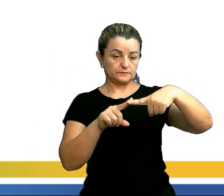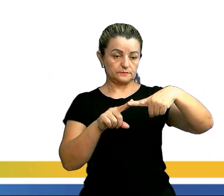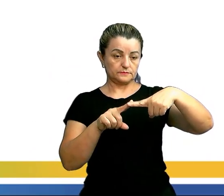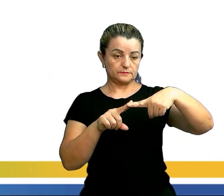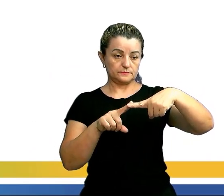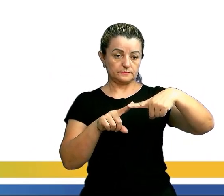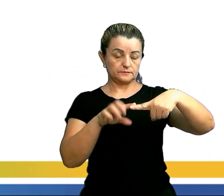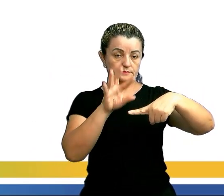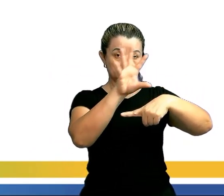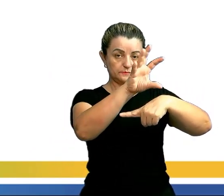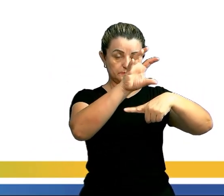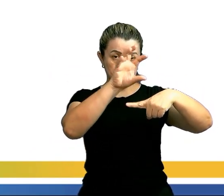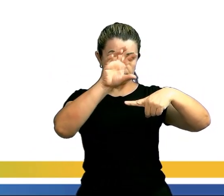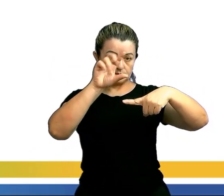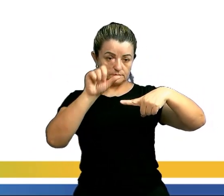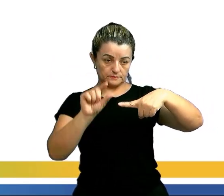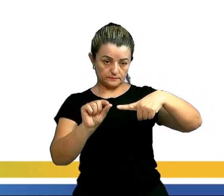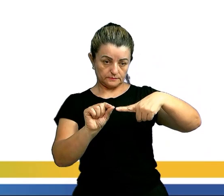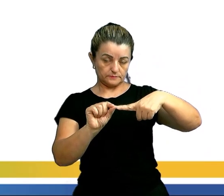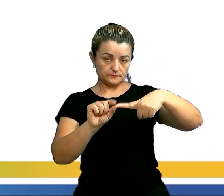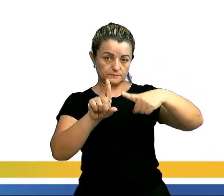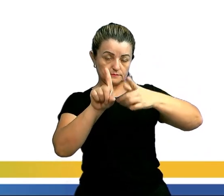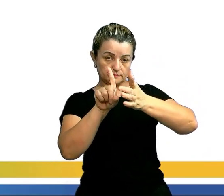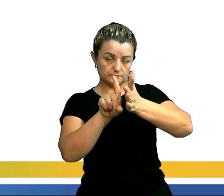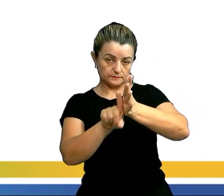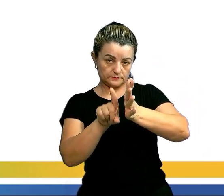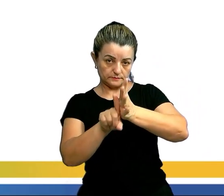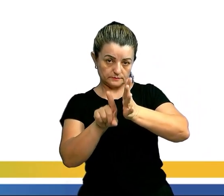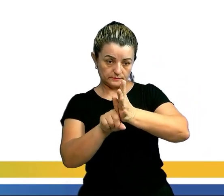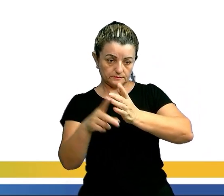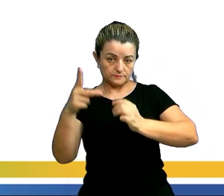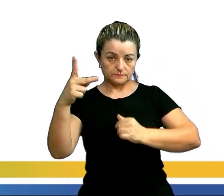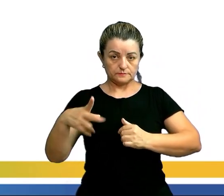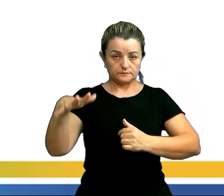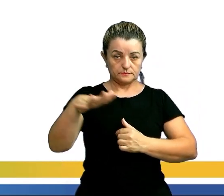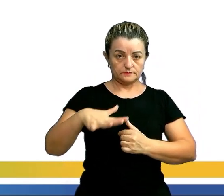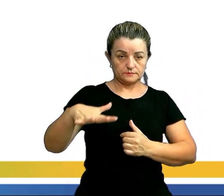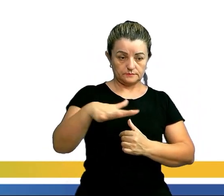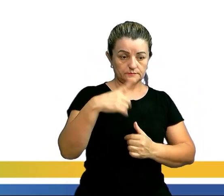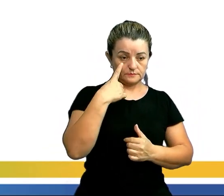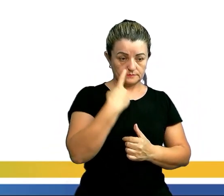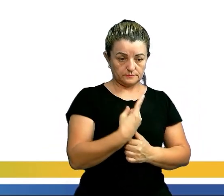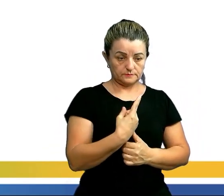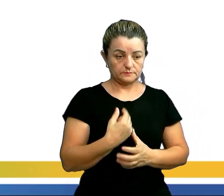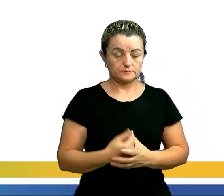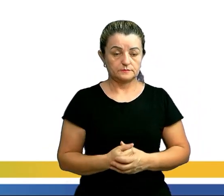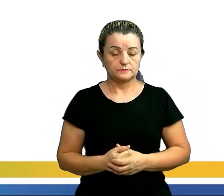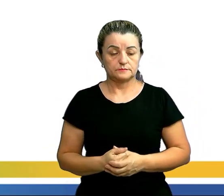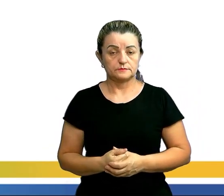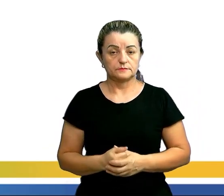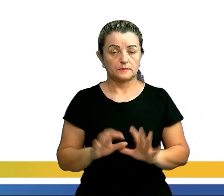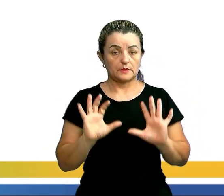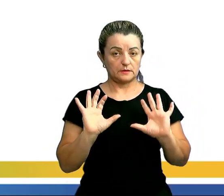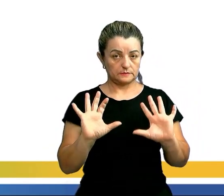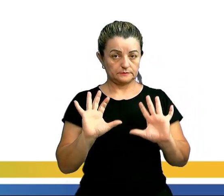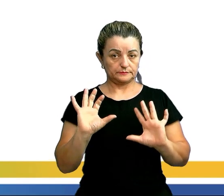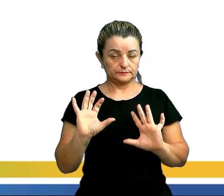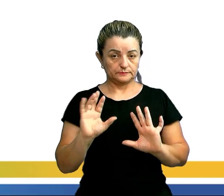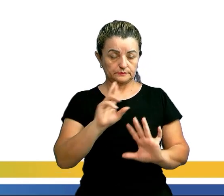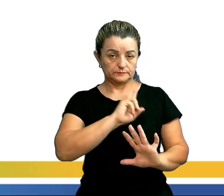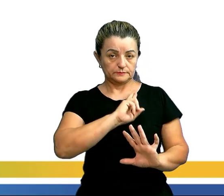faço? Pega a área maior menos essas duas áreas aqui, ó, como está aqui no problema, ó. Logo, o